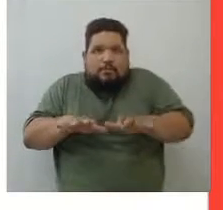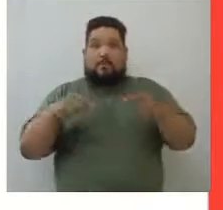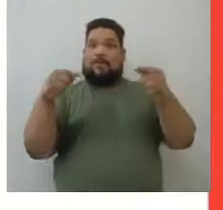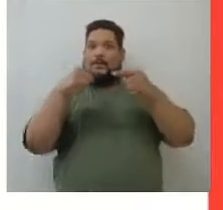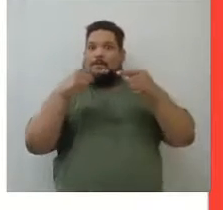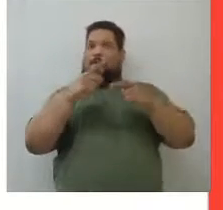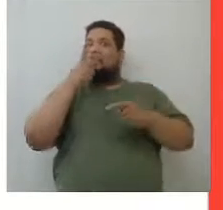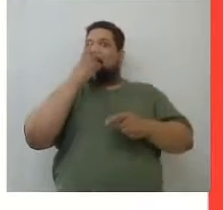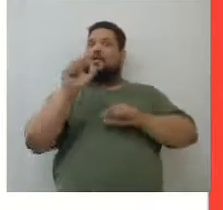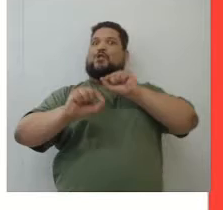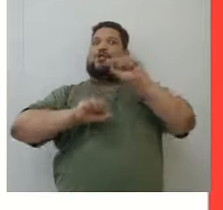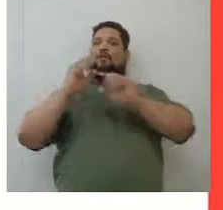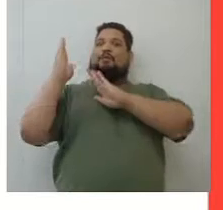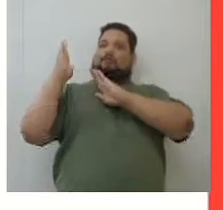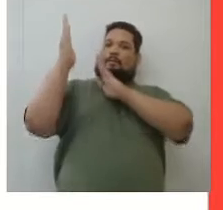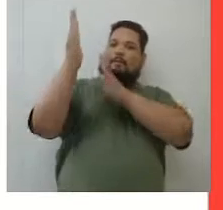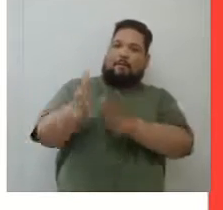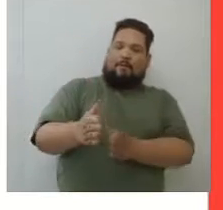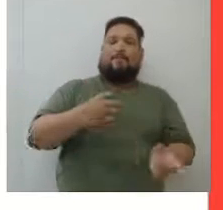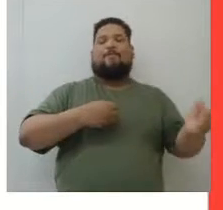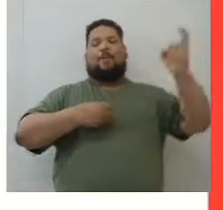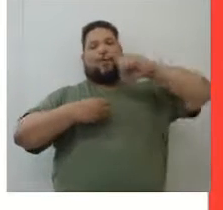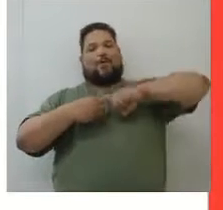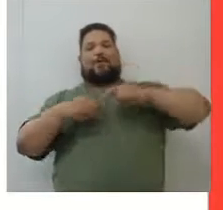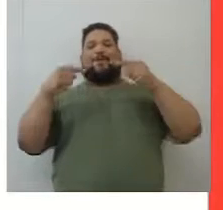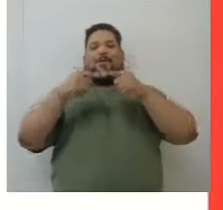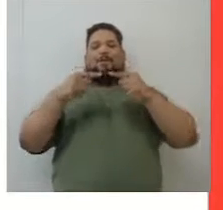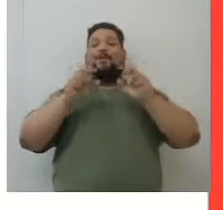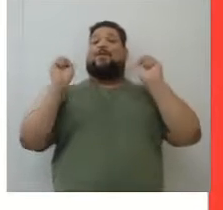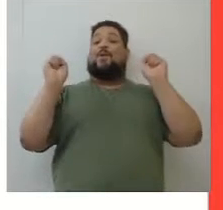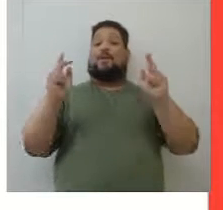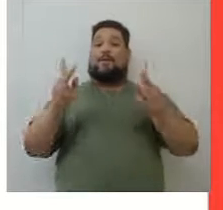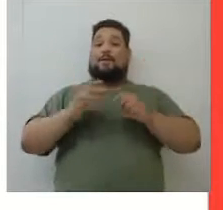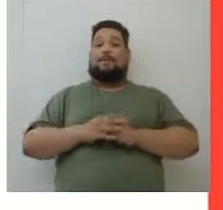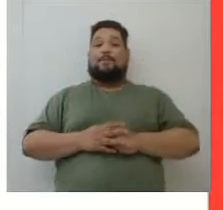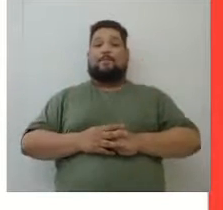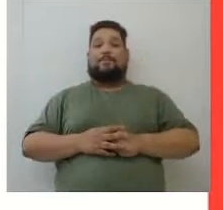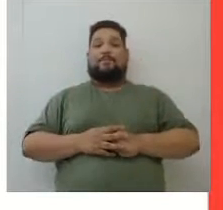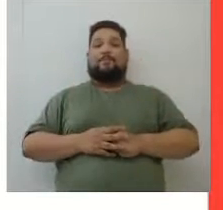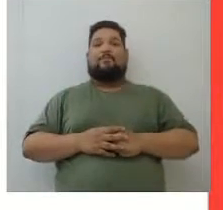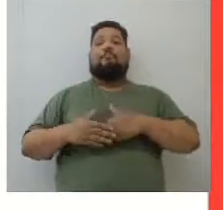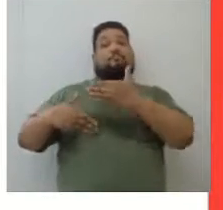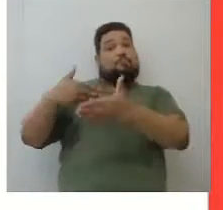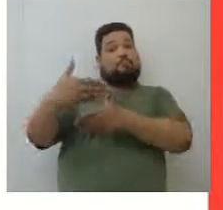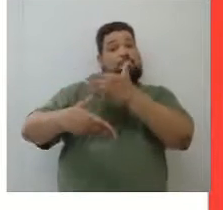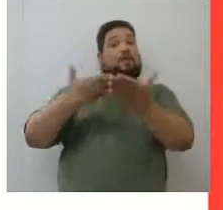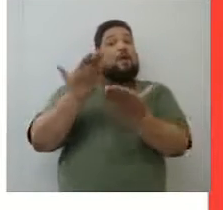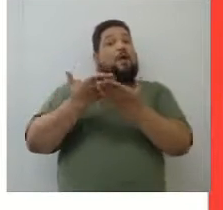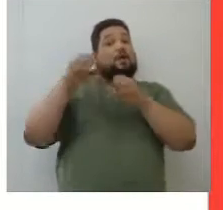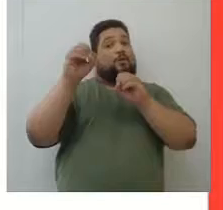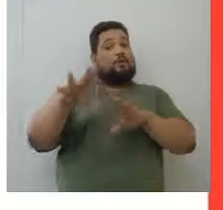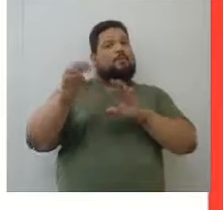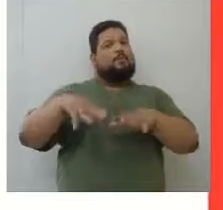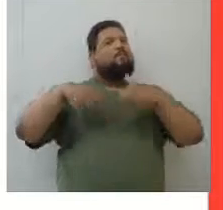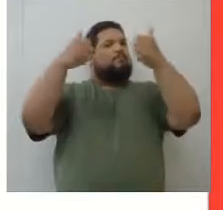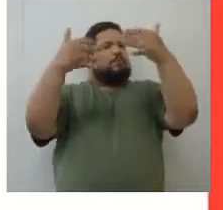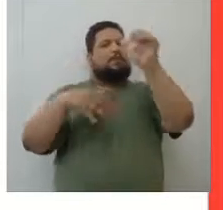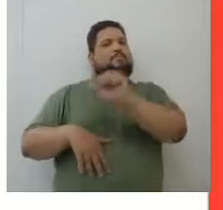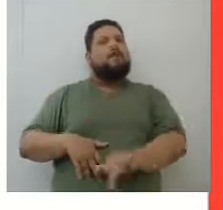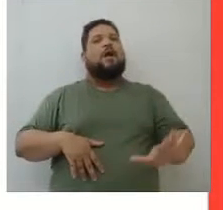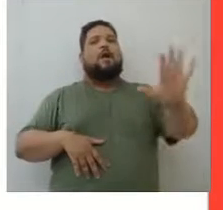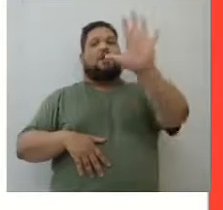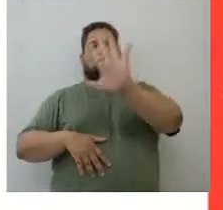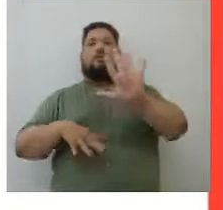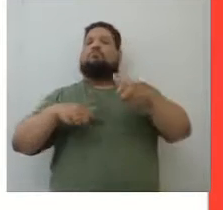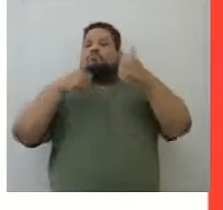caminha para o mesmo ponto de partida. Ok? Mas um pouquinho mais para frente na aula a gente vai observar essa outra imagem aí, a gente vai conversar um